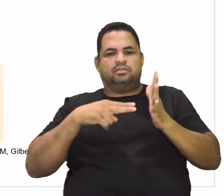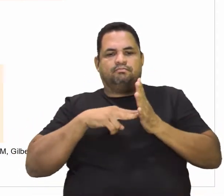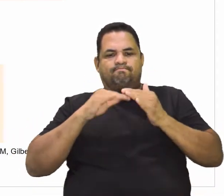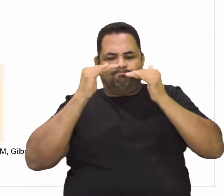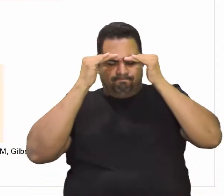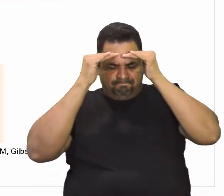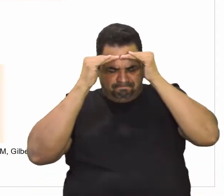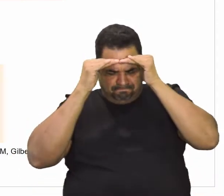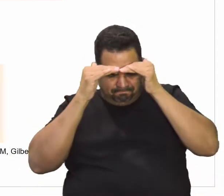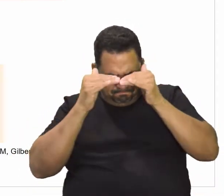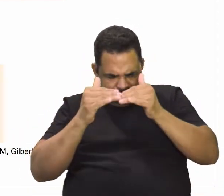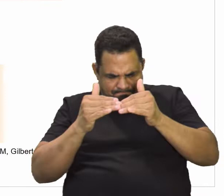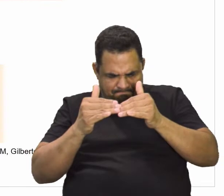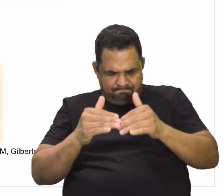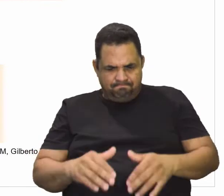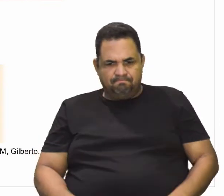significa